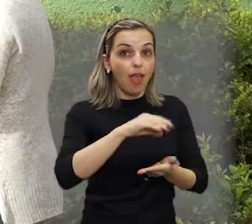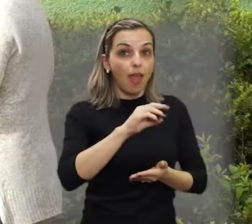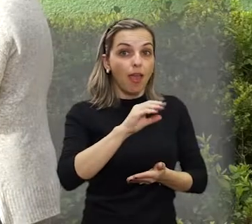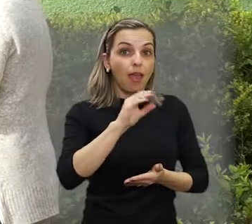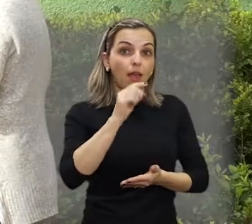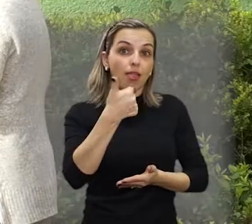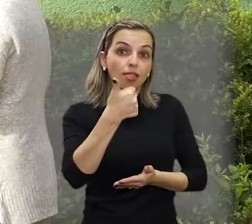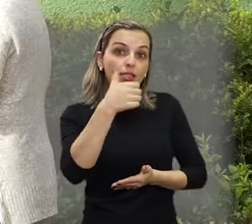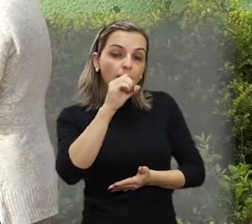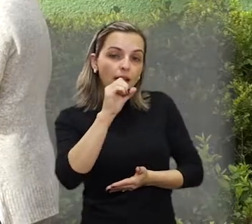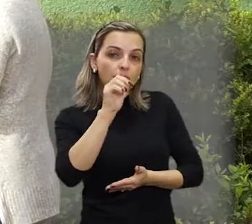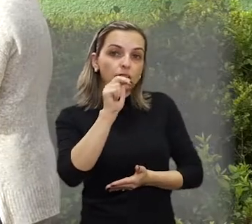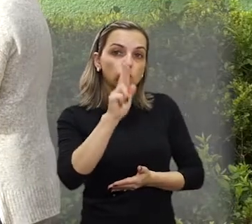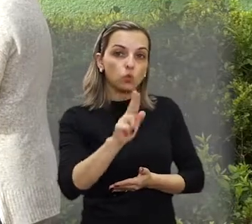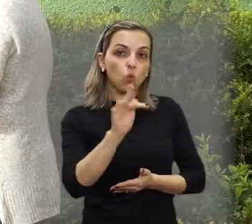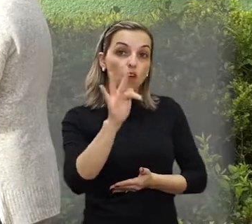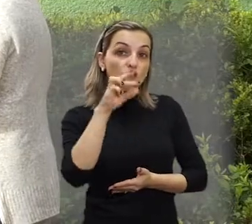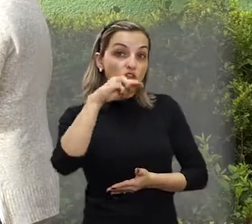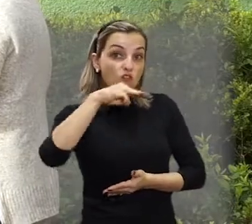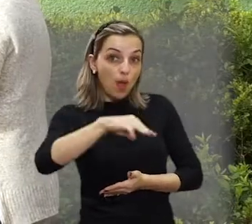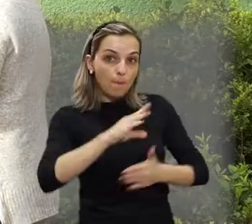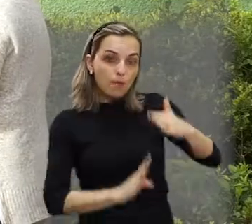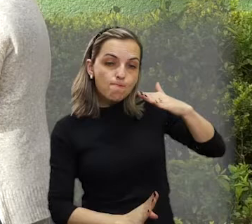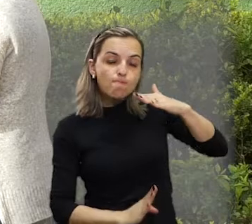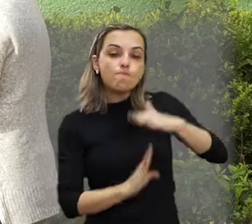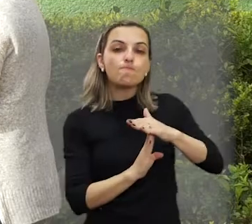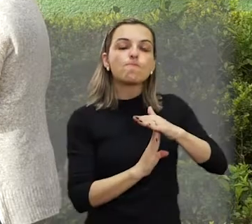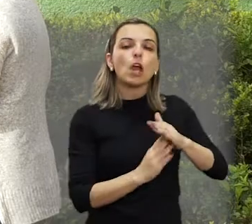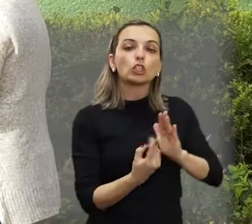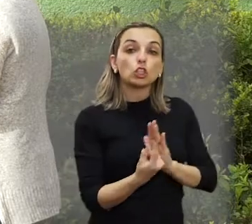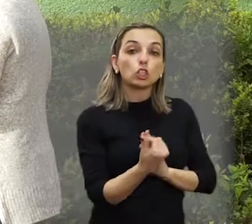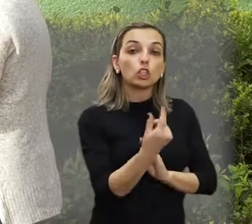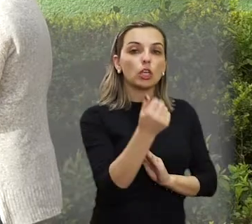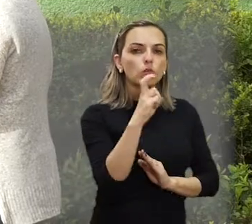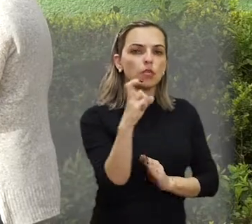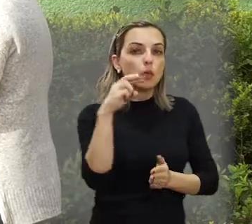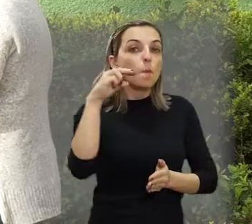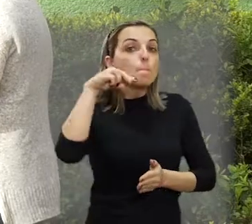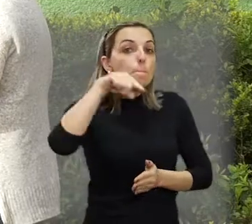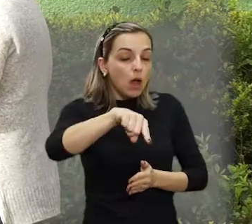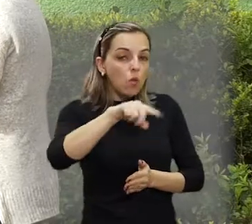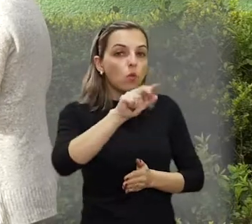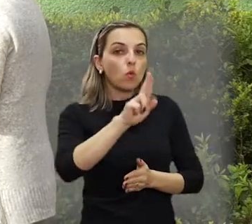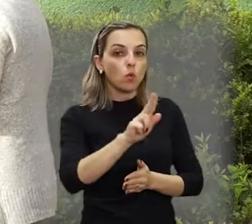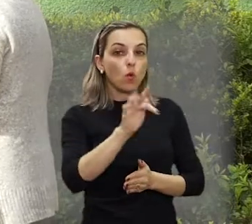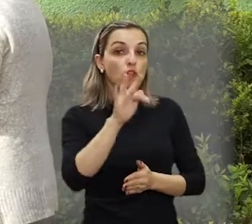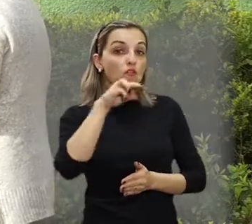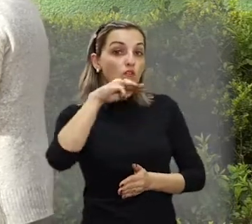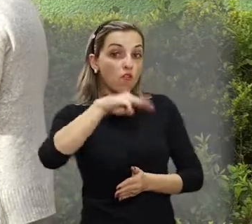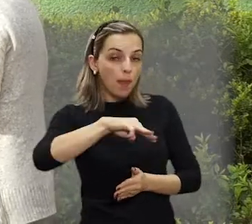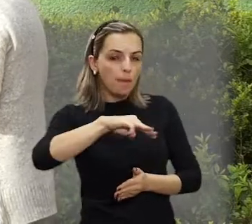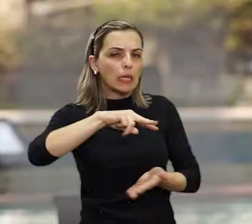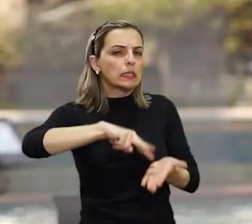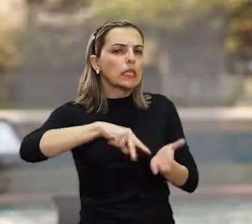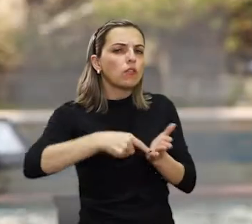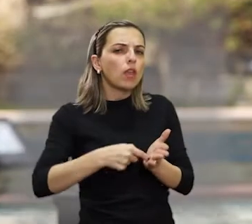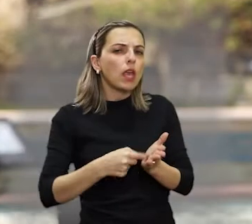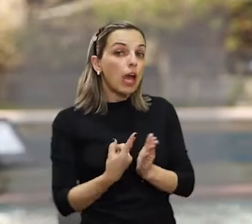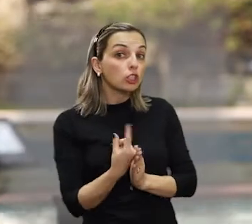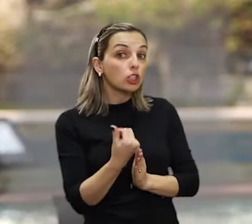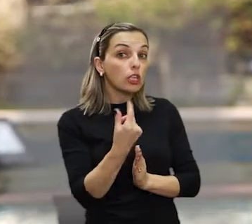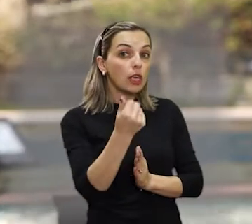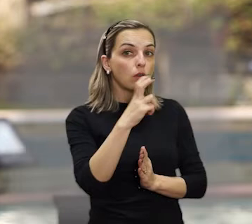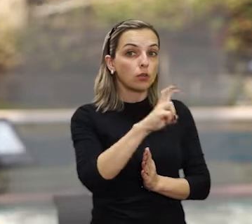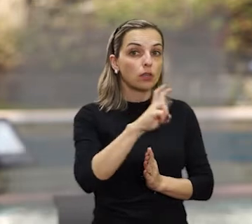hoje ela, pela legislação, ela varia aí de 5 a 10 unidades fiscais e pode ir até 5 mil unidades